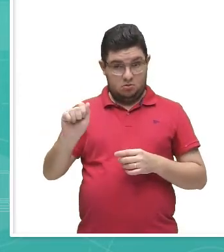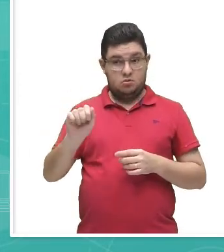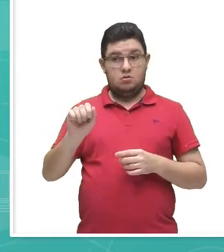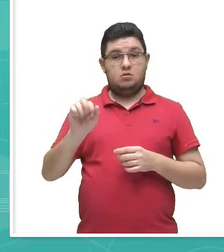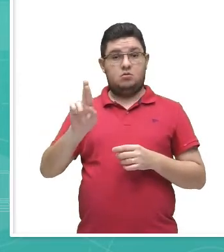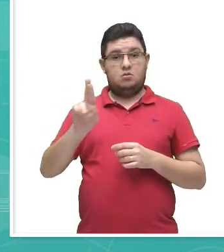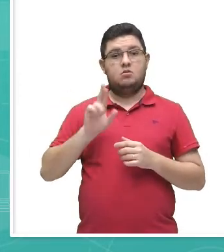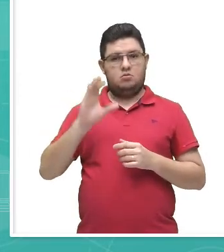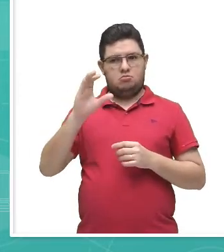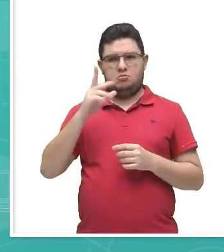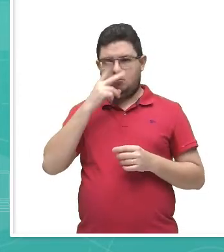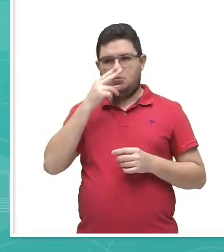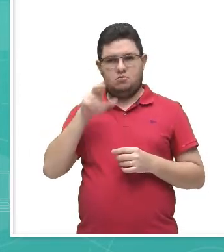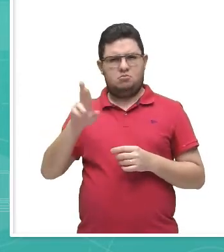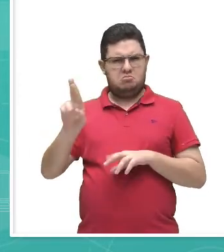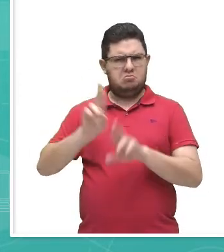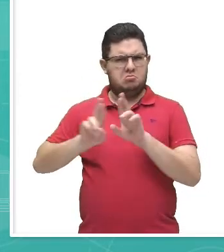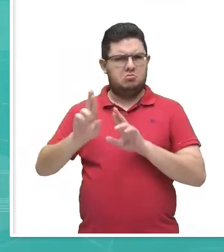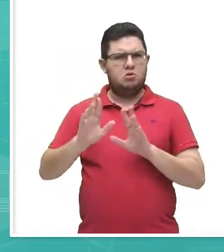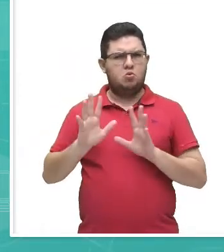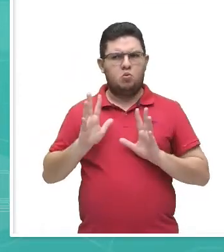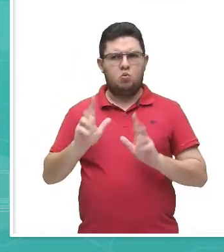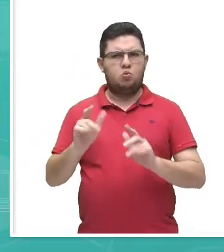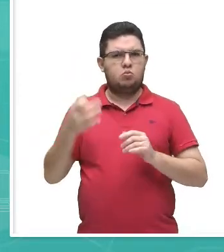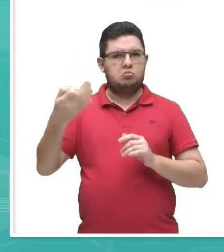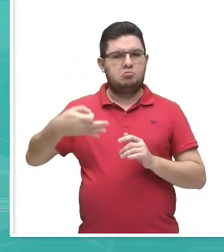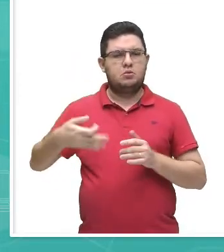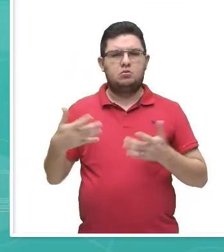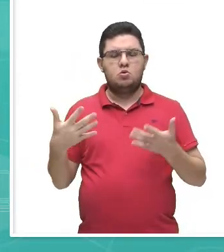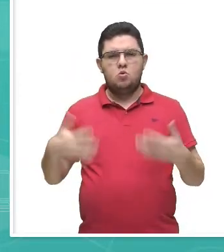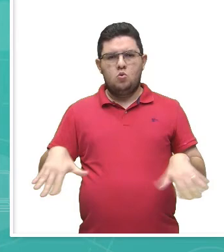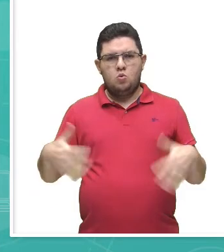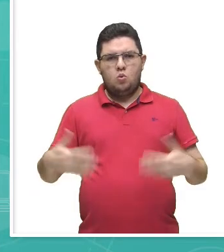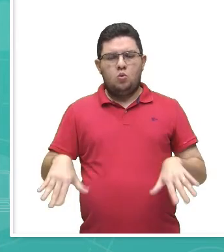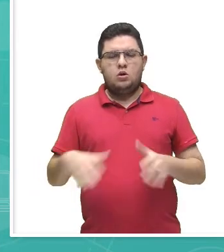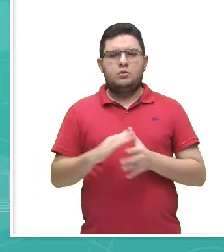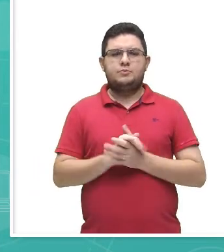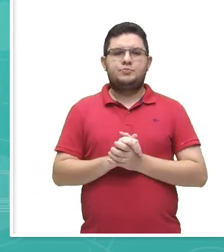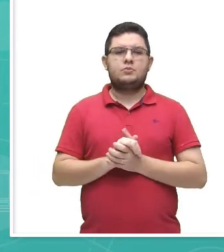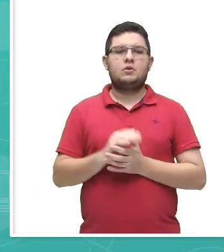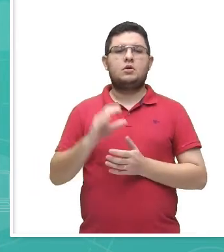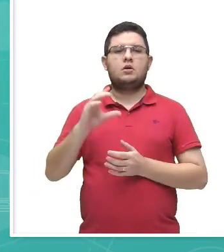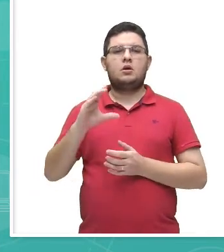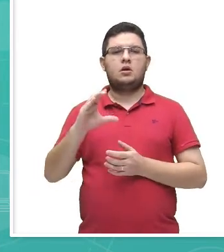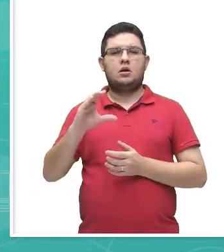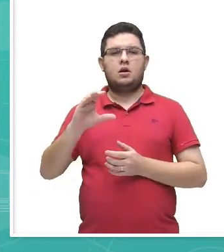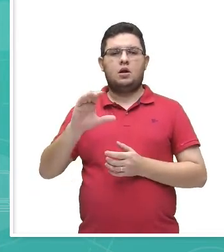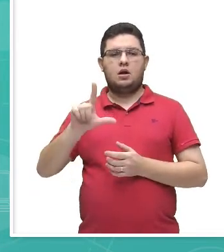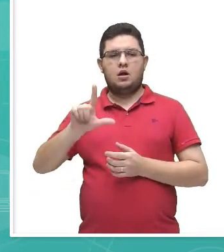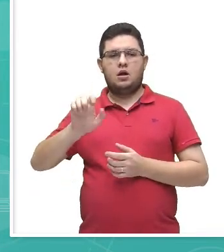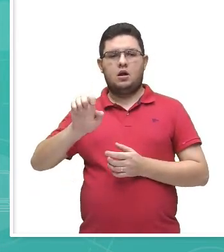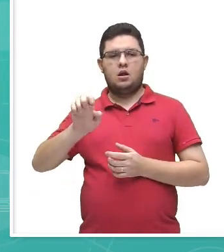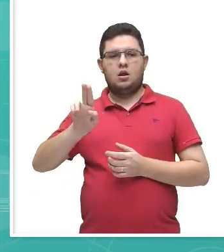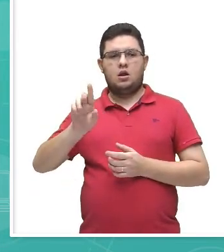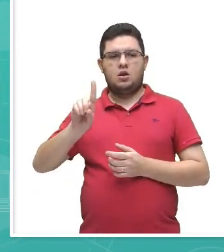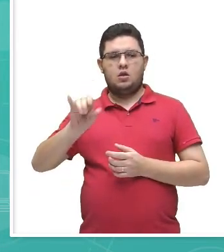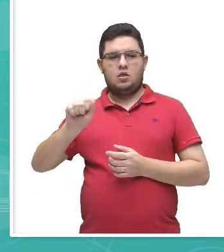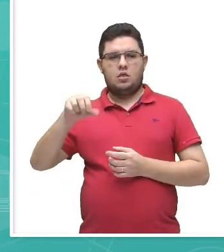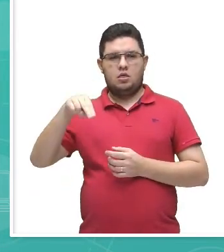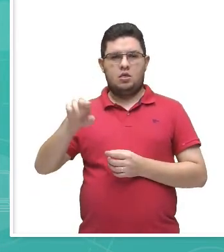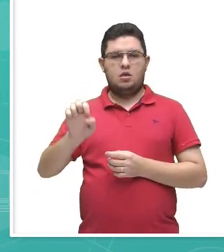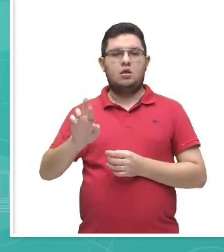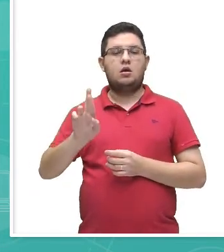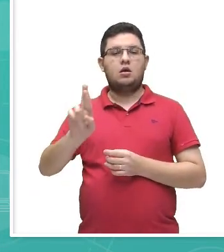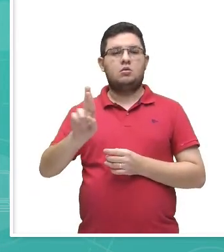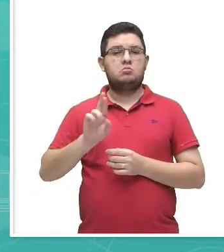nós temos a Maria Beatriz também, letra C, Cleudiane, letra D. É isso aí, gente,